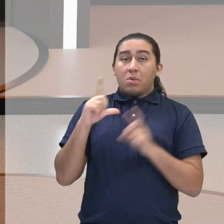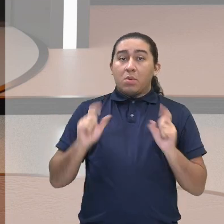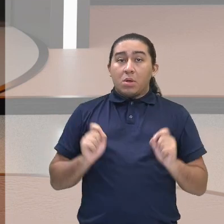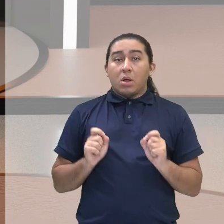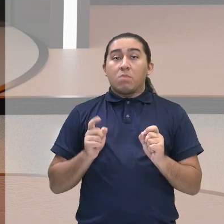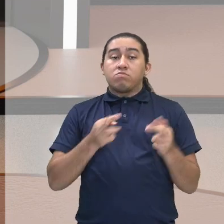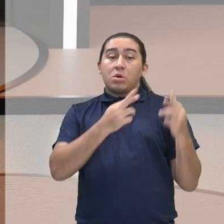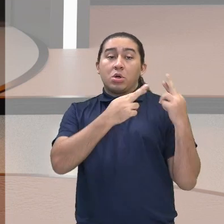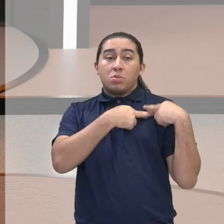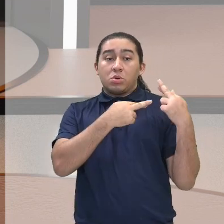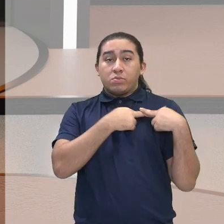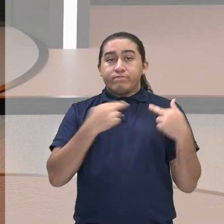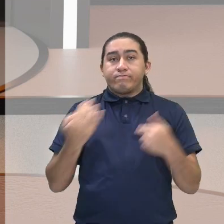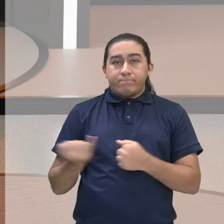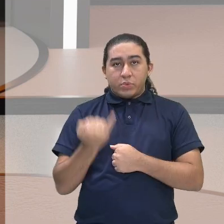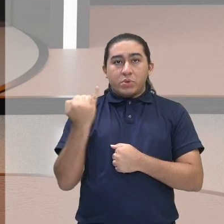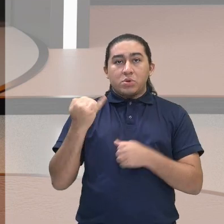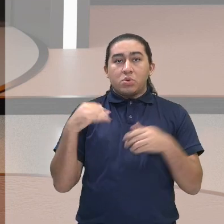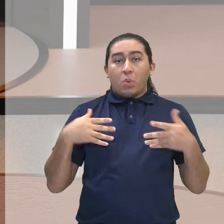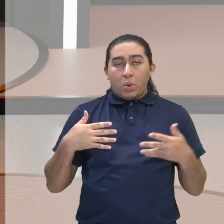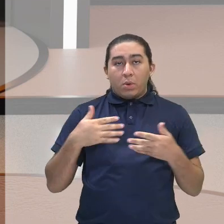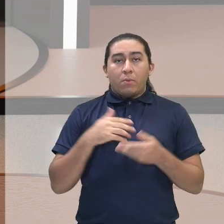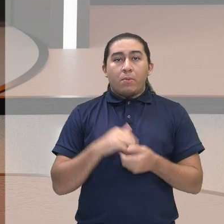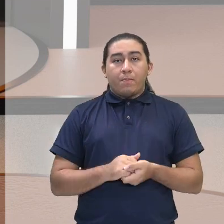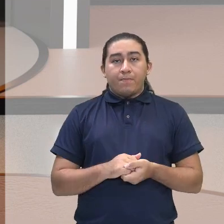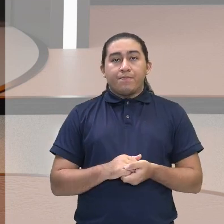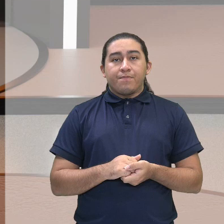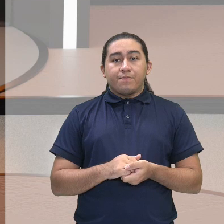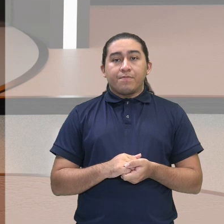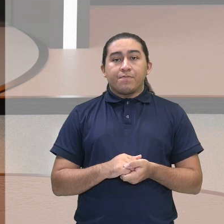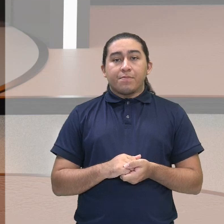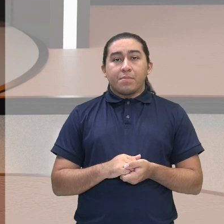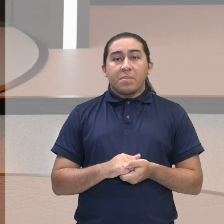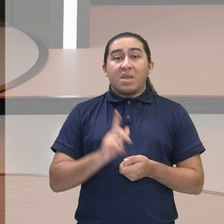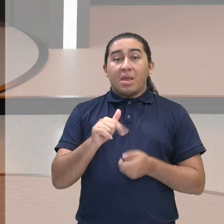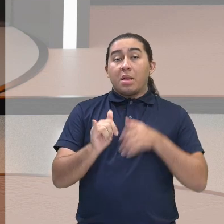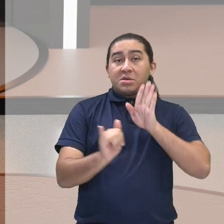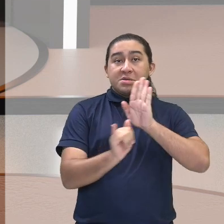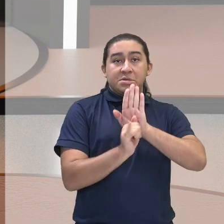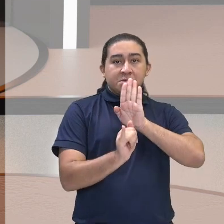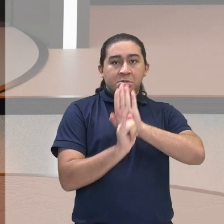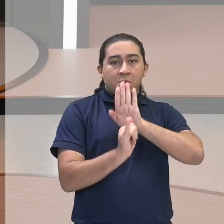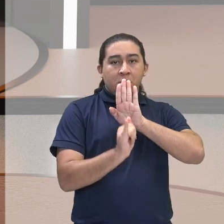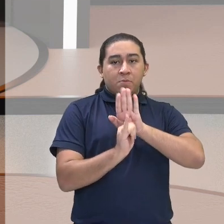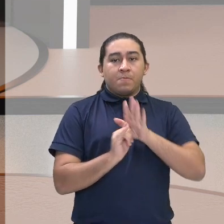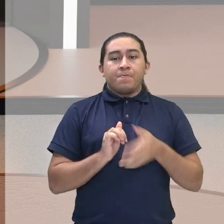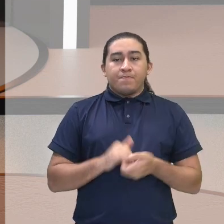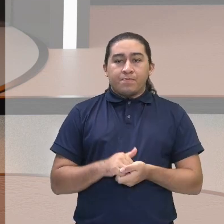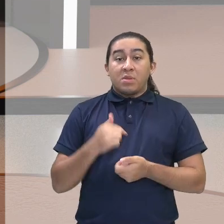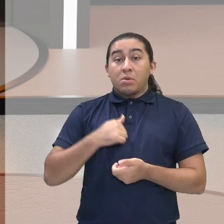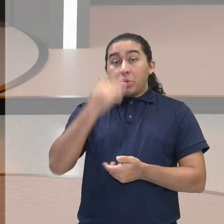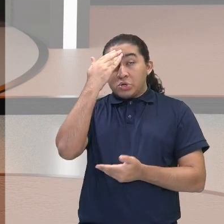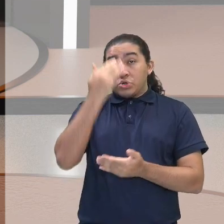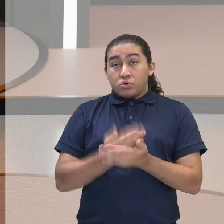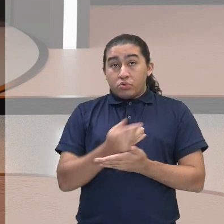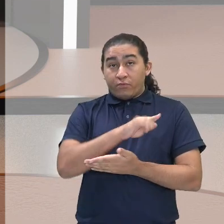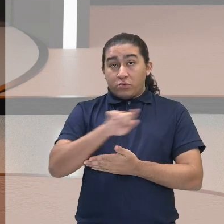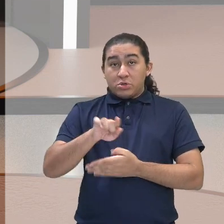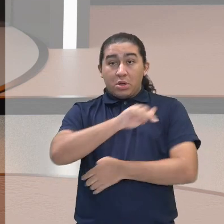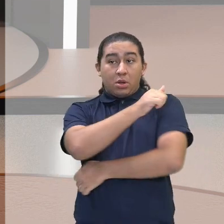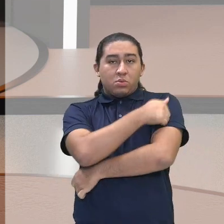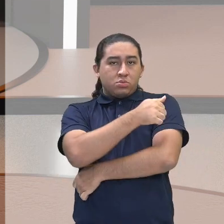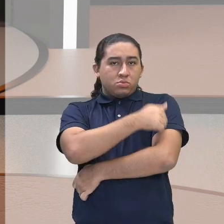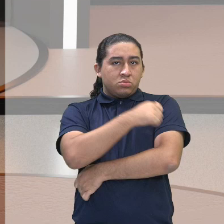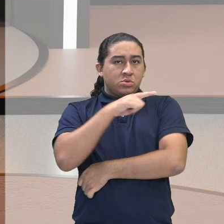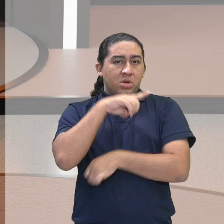papel fundamental, que é o papel da identidade. Eu acredito que você, querido aluno, que está aí